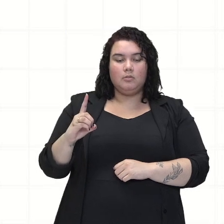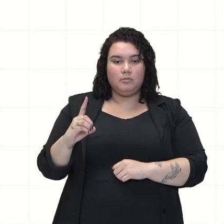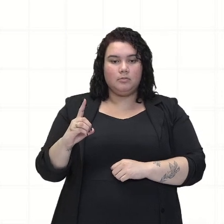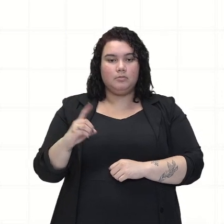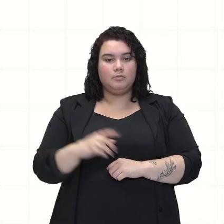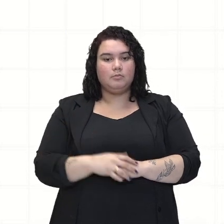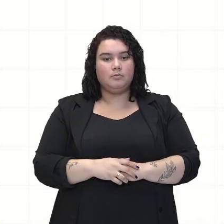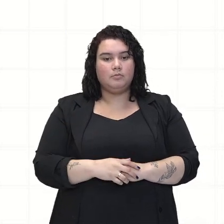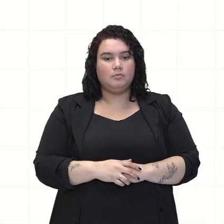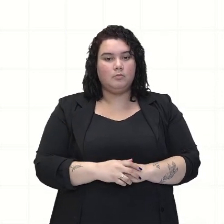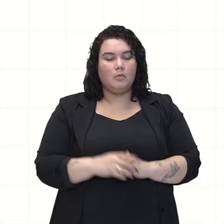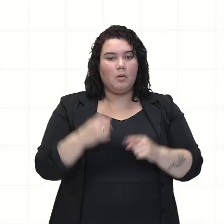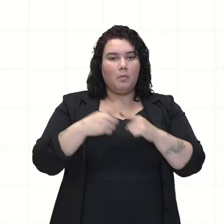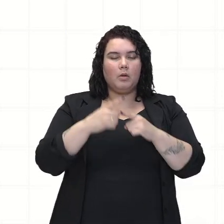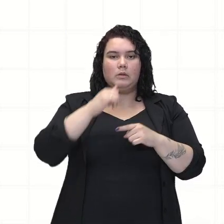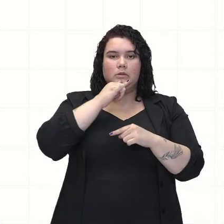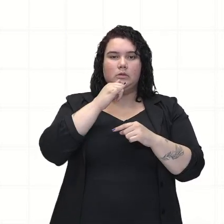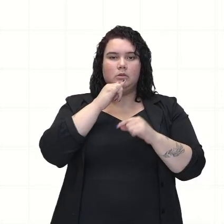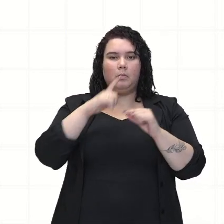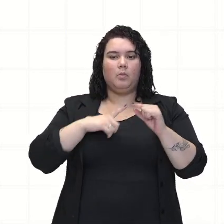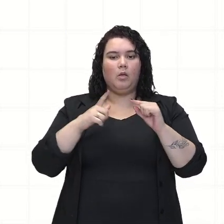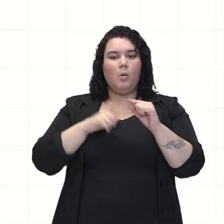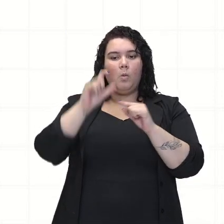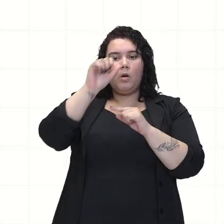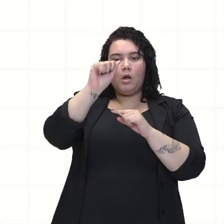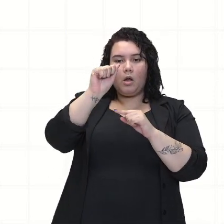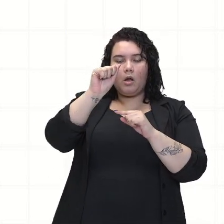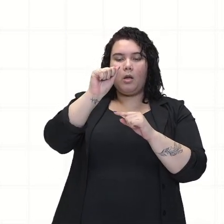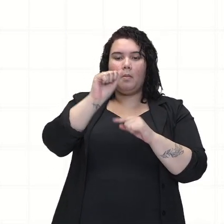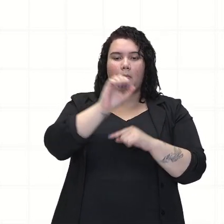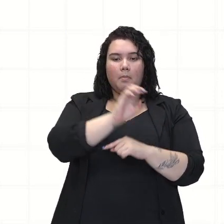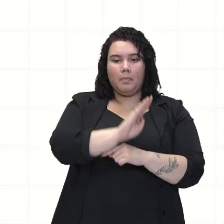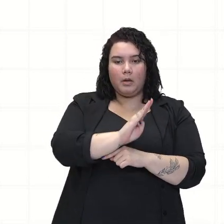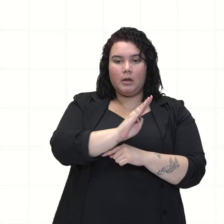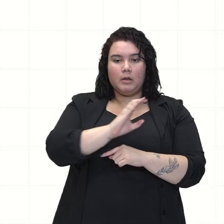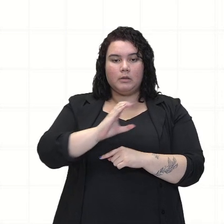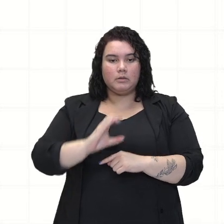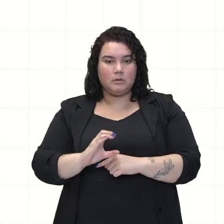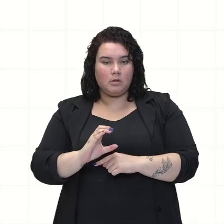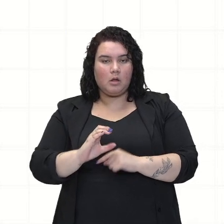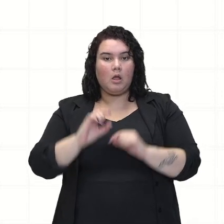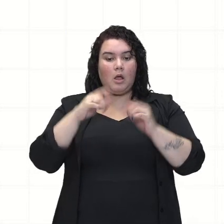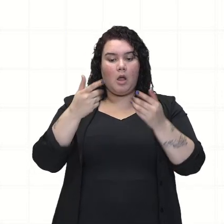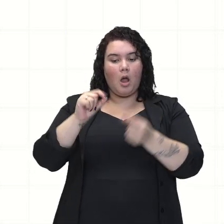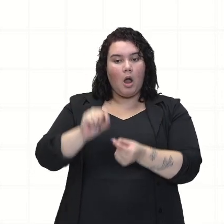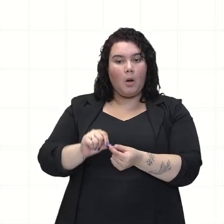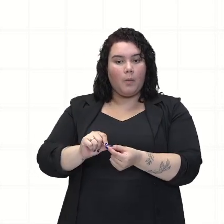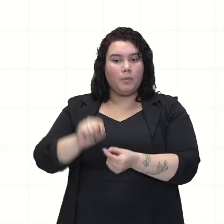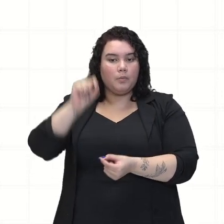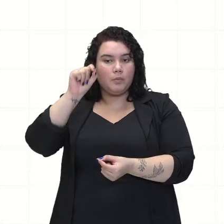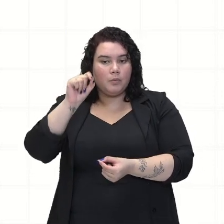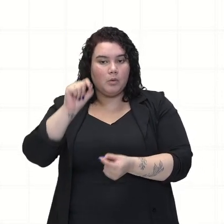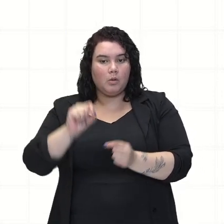A, B e C. Altura, comprimento, né?